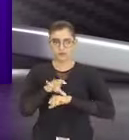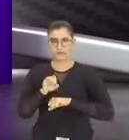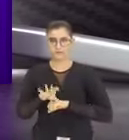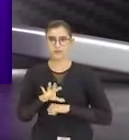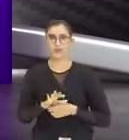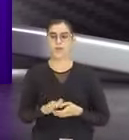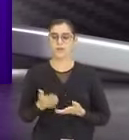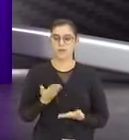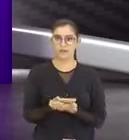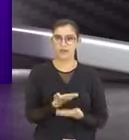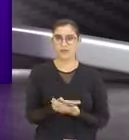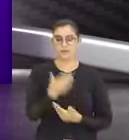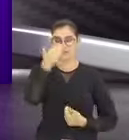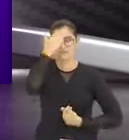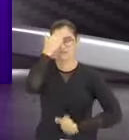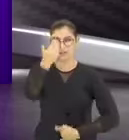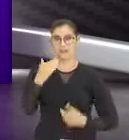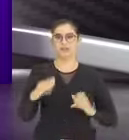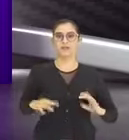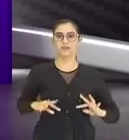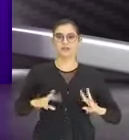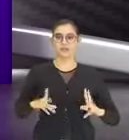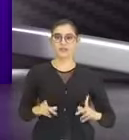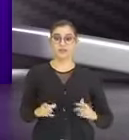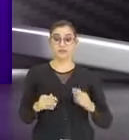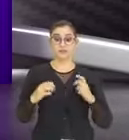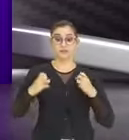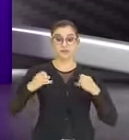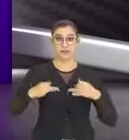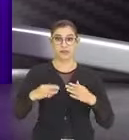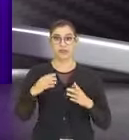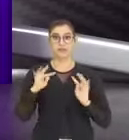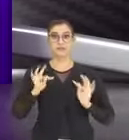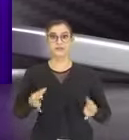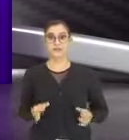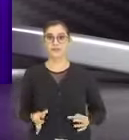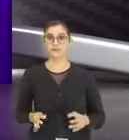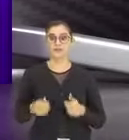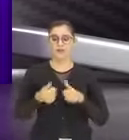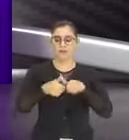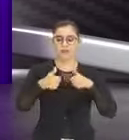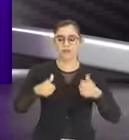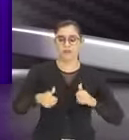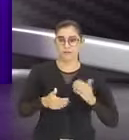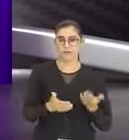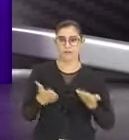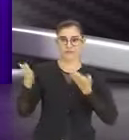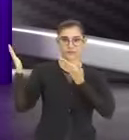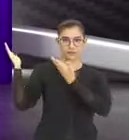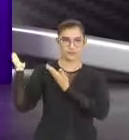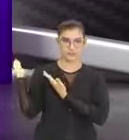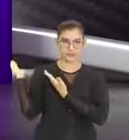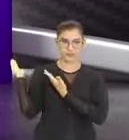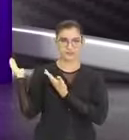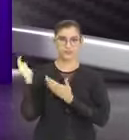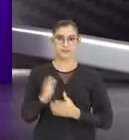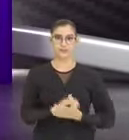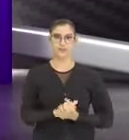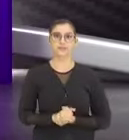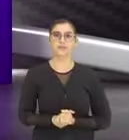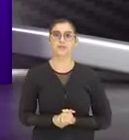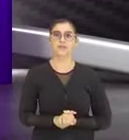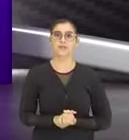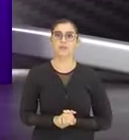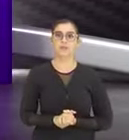impossível. Obrigado a todos, vamos falar um pouquinho de tecnologia. Tá vendo essa imagem aqui atrás, né? Essa imagem aqui atrás é uma